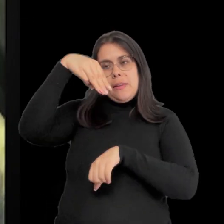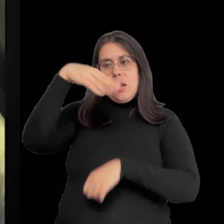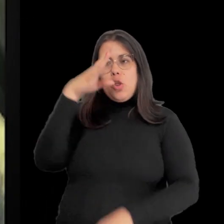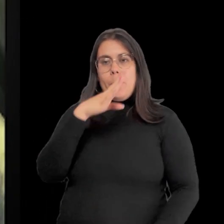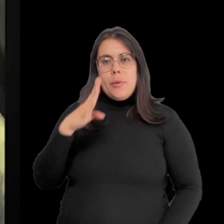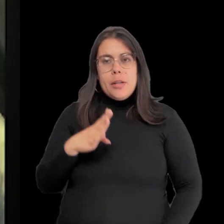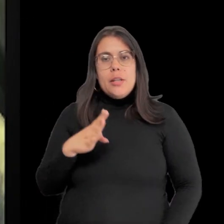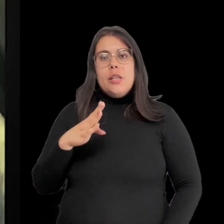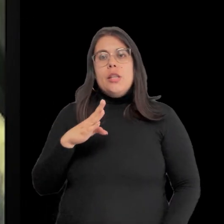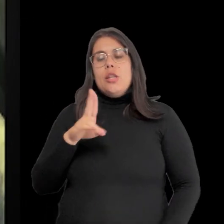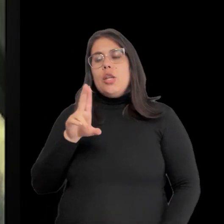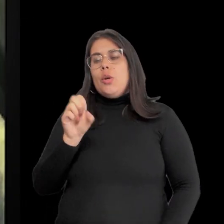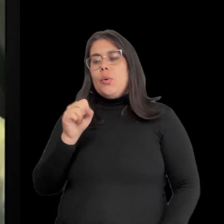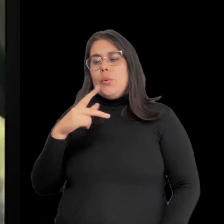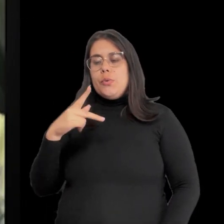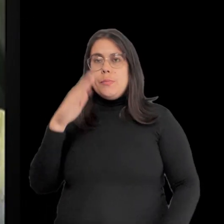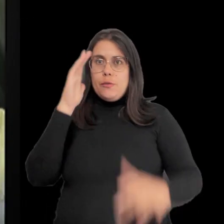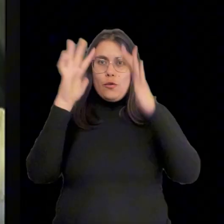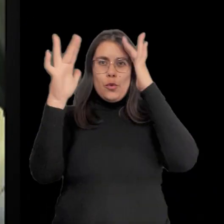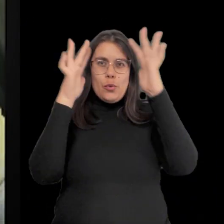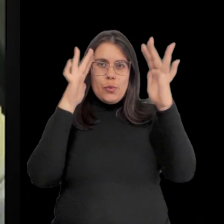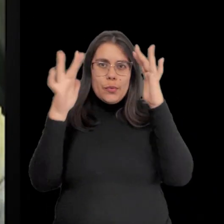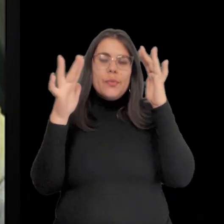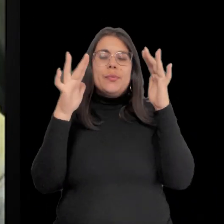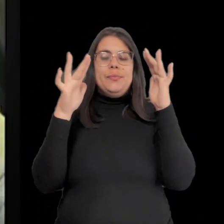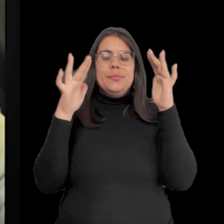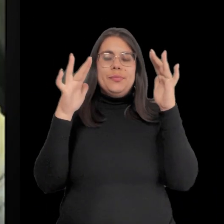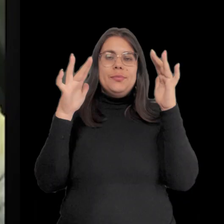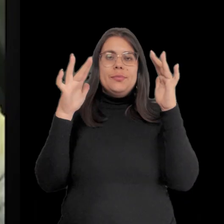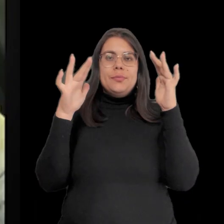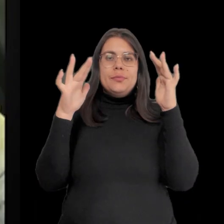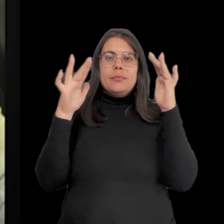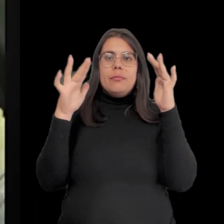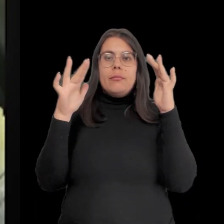fazer mestrado aqui no Brasil, na USP, em Filosofia.